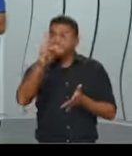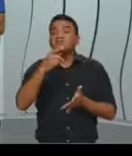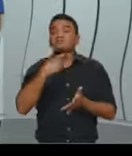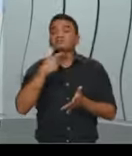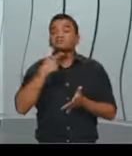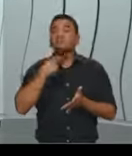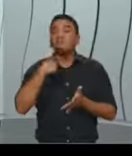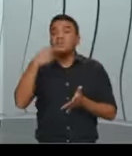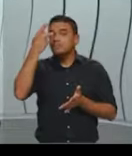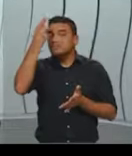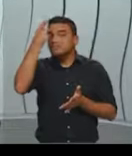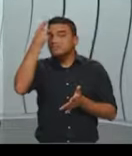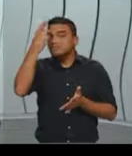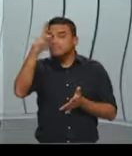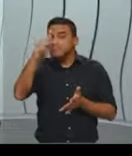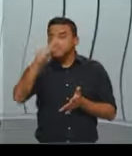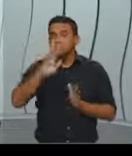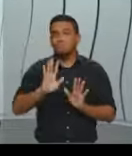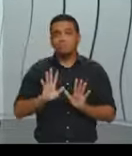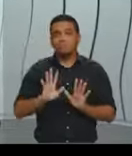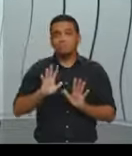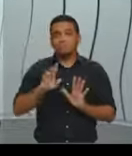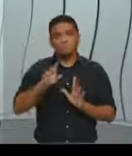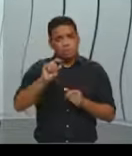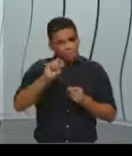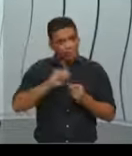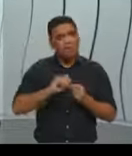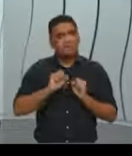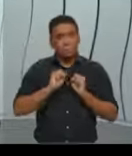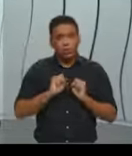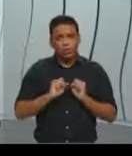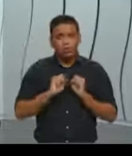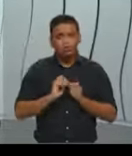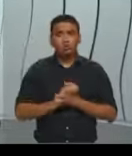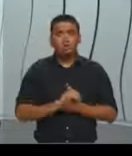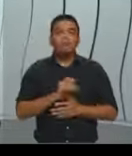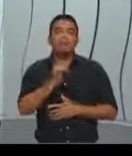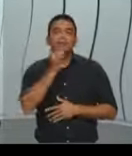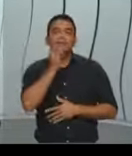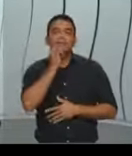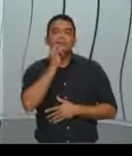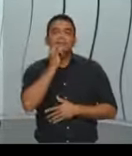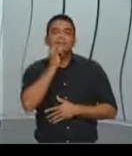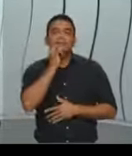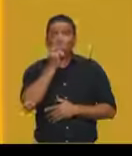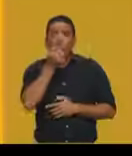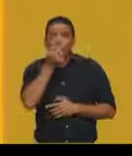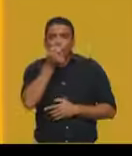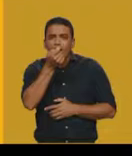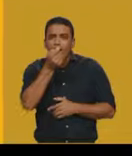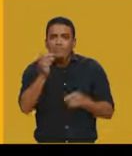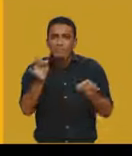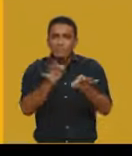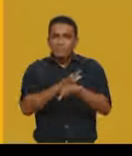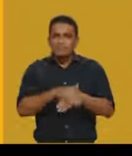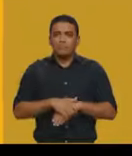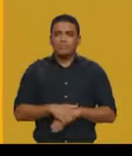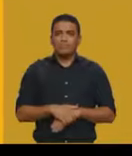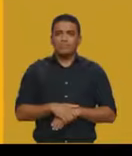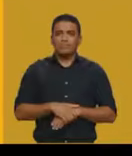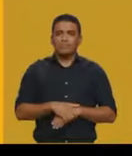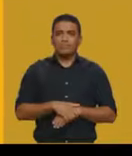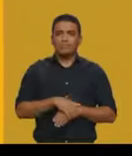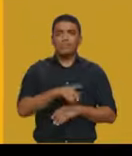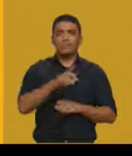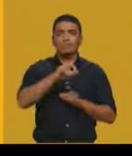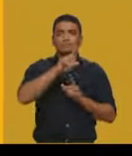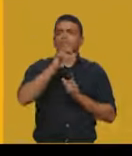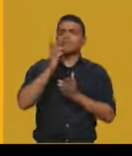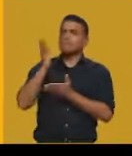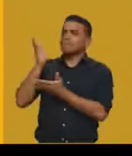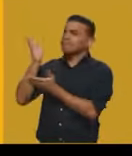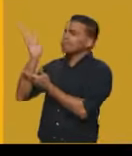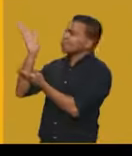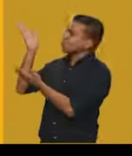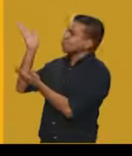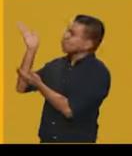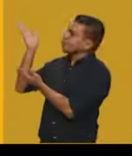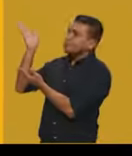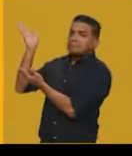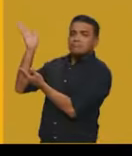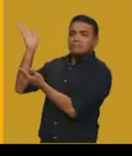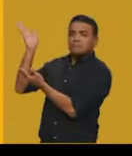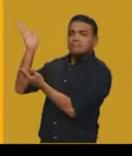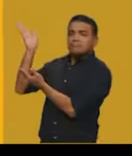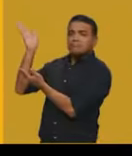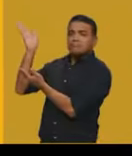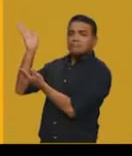tem problema. Faça. Olha só, mais um exemplo, a gente ir embora. Zoe, Otto, Eva, Bia e Edu fizeram um trabalho em